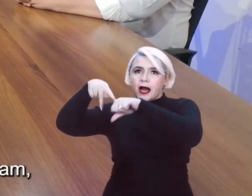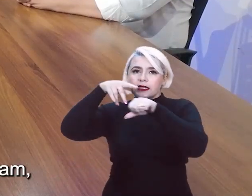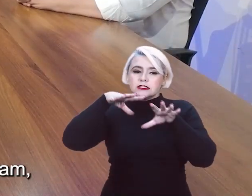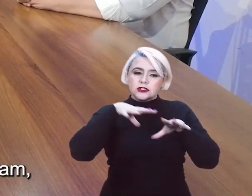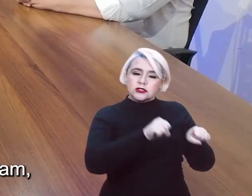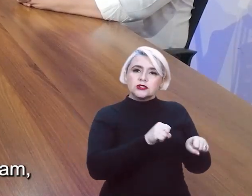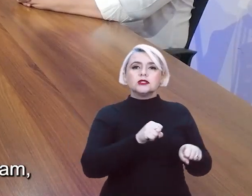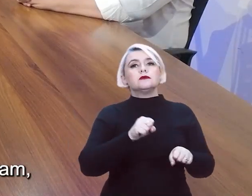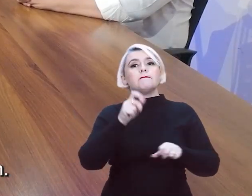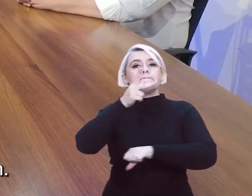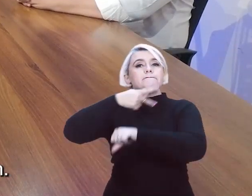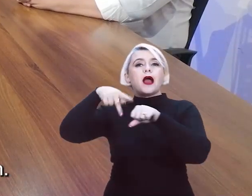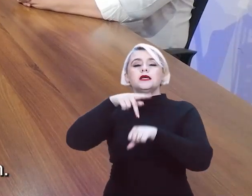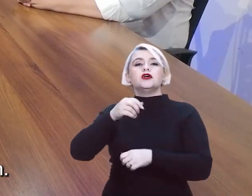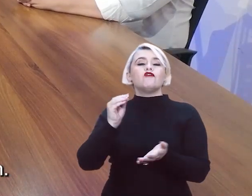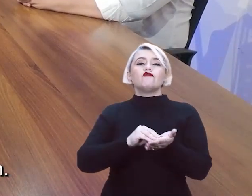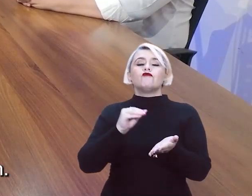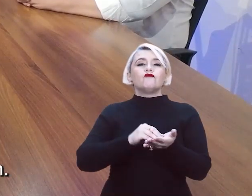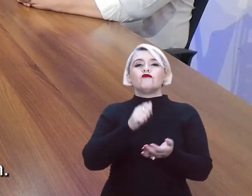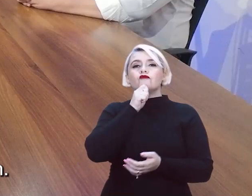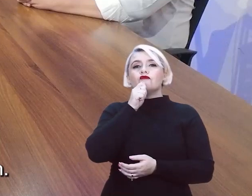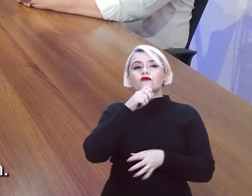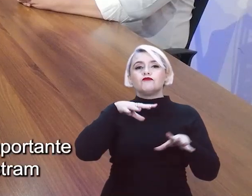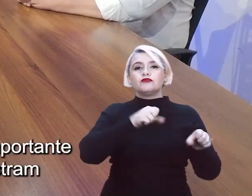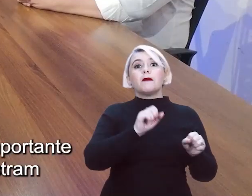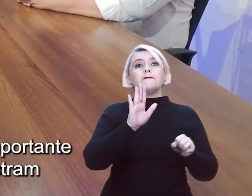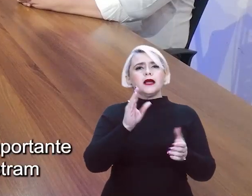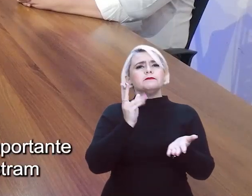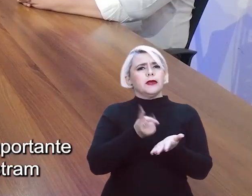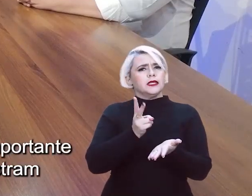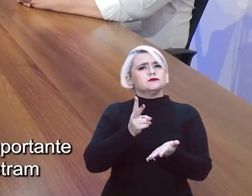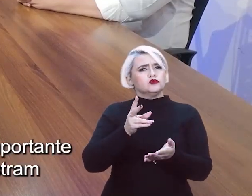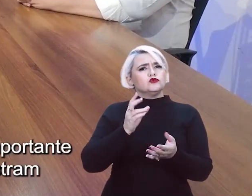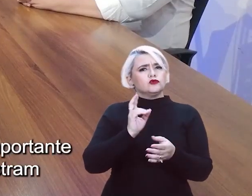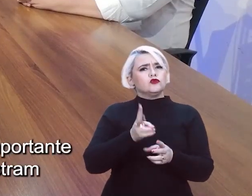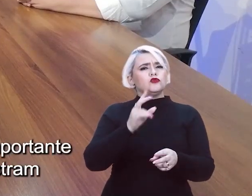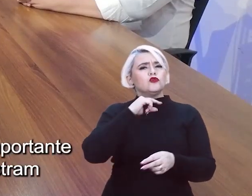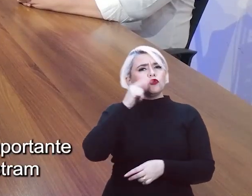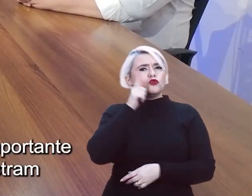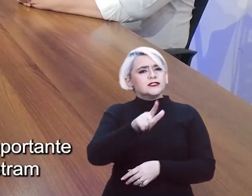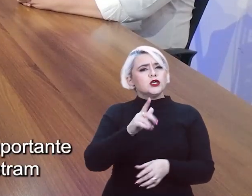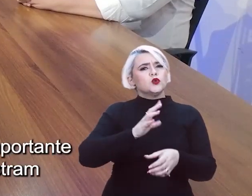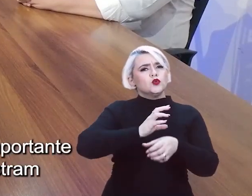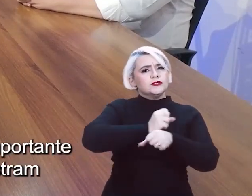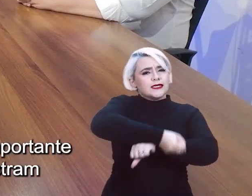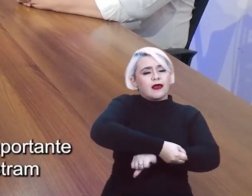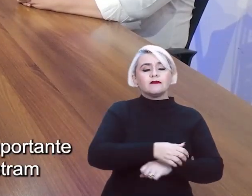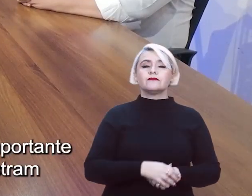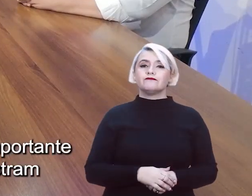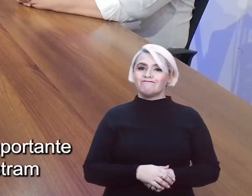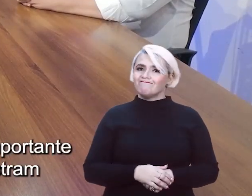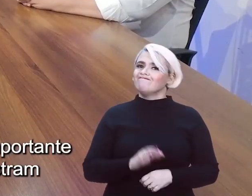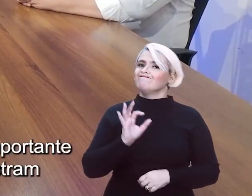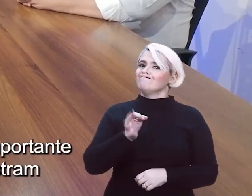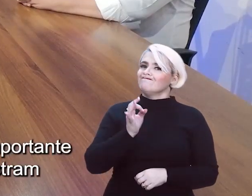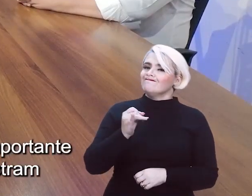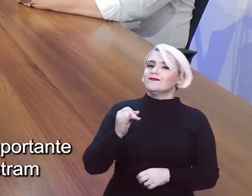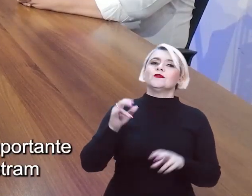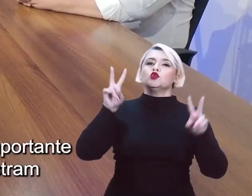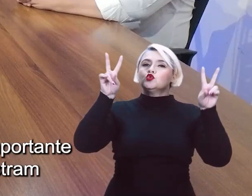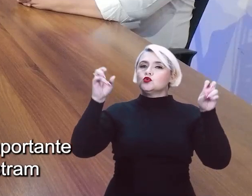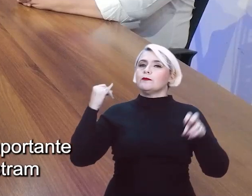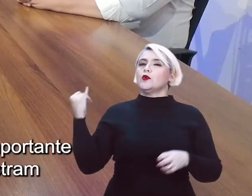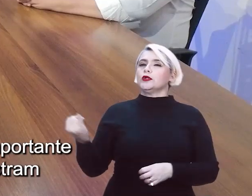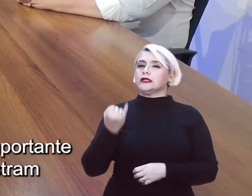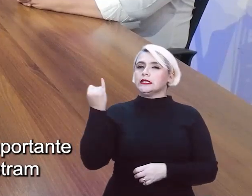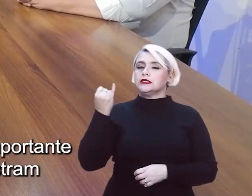dominam e dos países que não dominaram, mas que mesmo assim escravizaram. Muito bem. É uma questão muito importante,